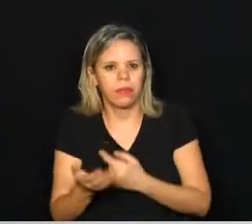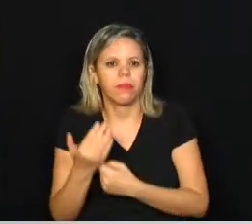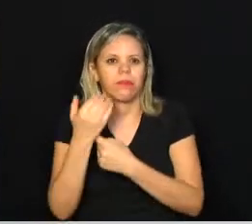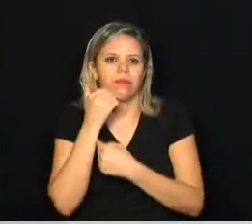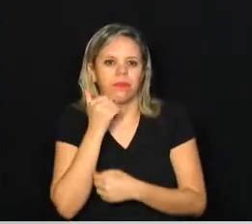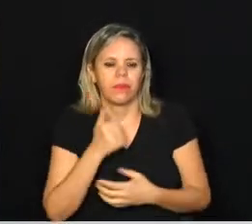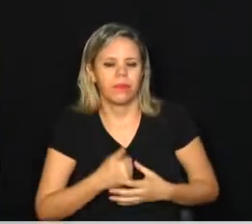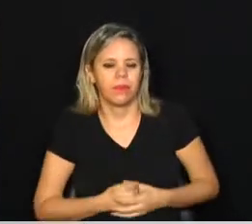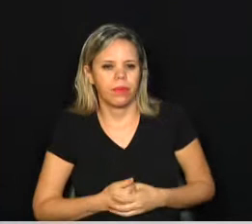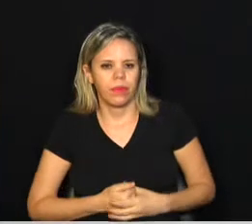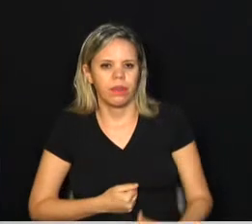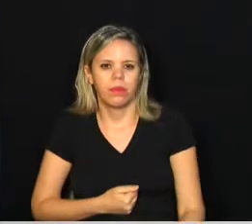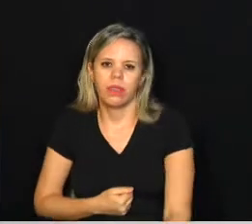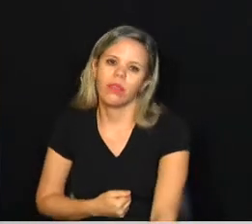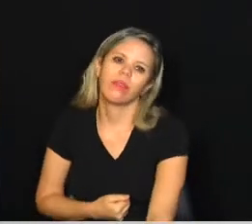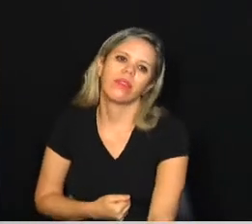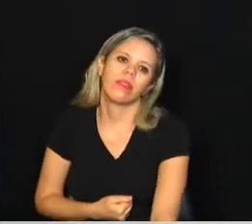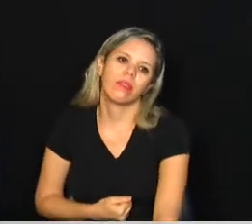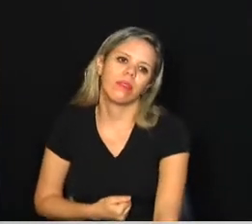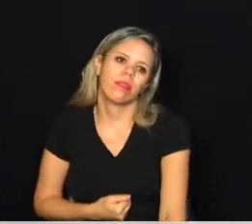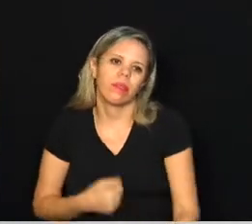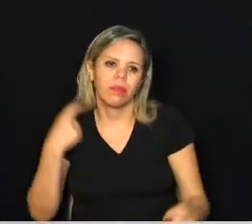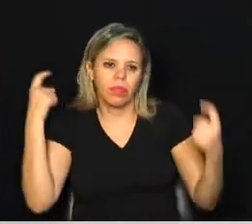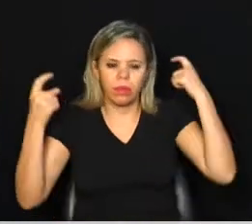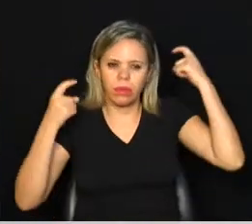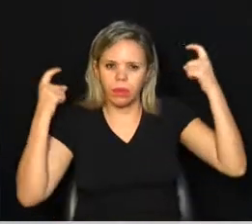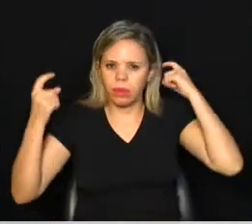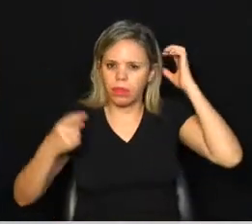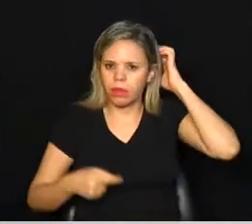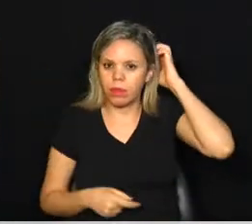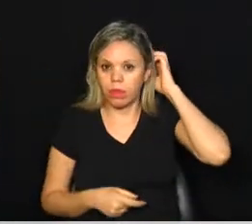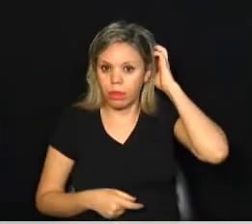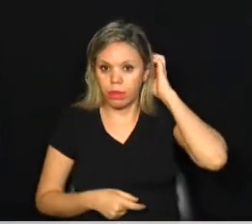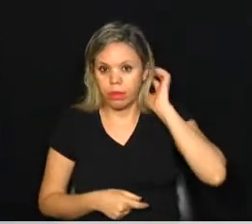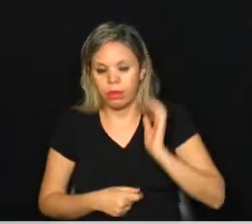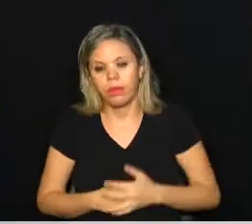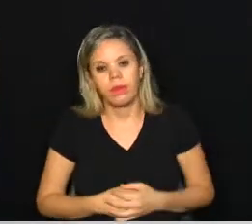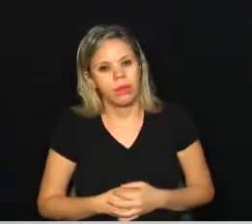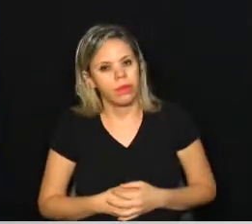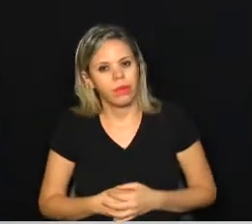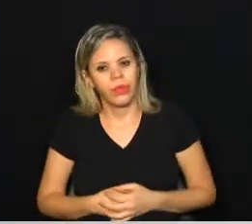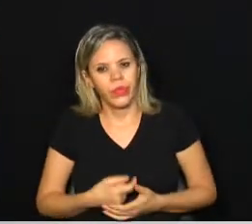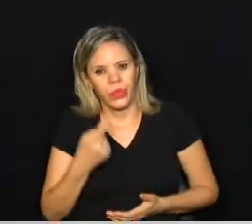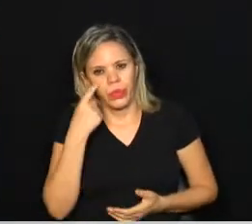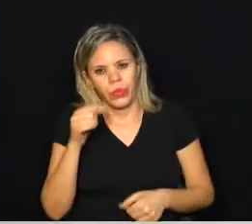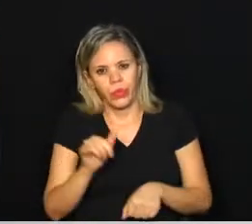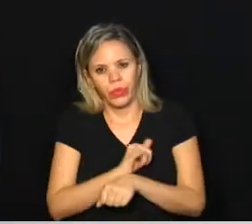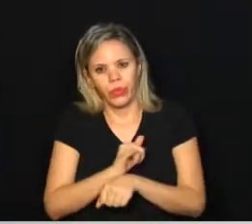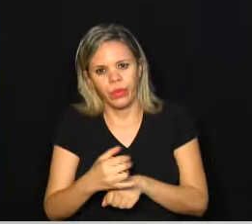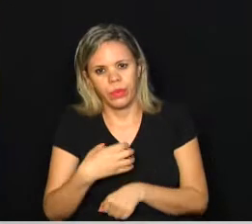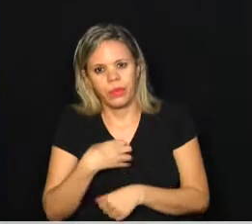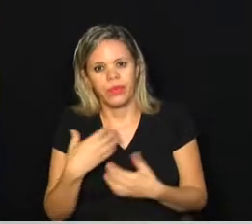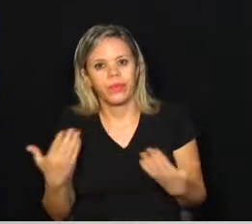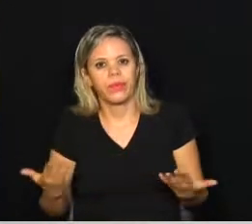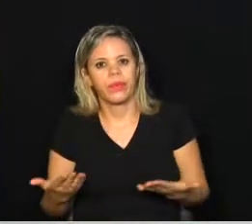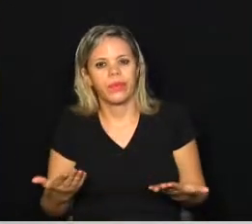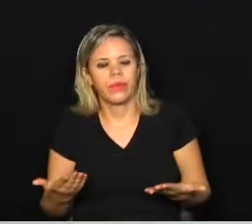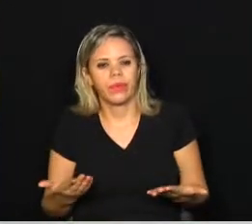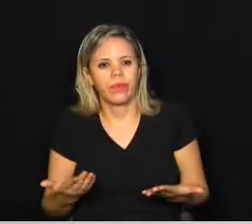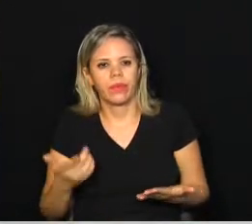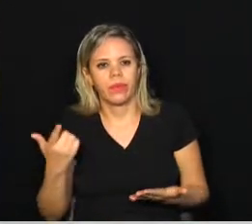Inovação. E daí, preocupada com isso, eu então vi uma maneira ou da gente ter mais